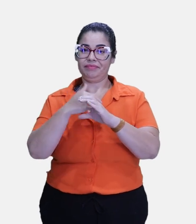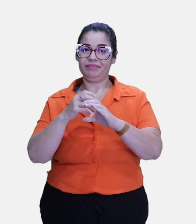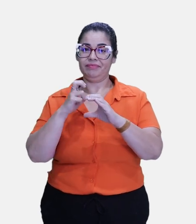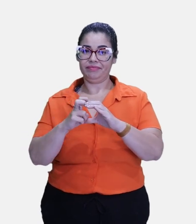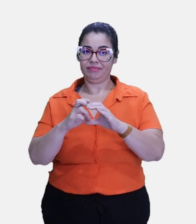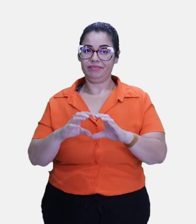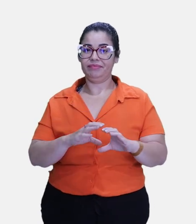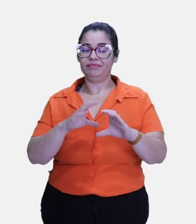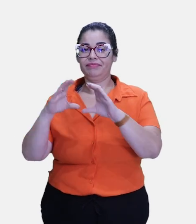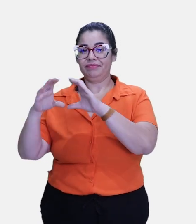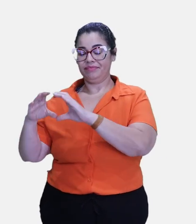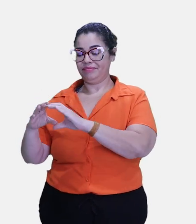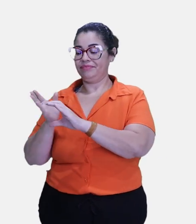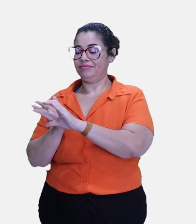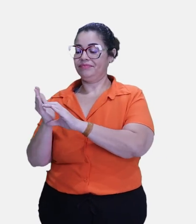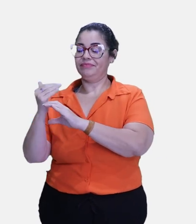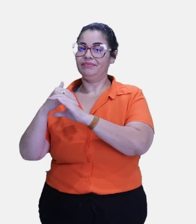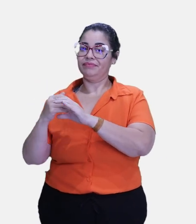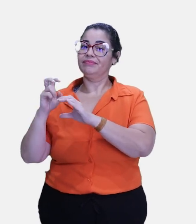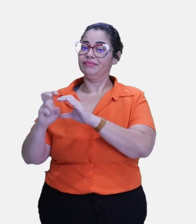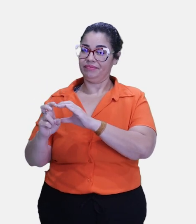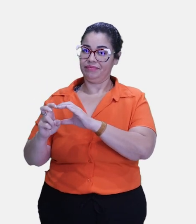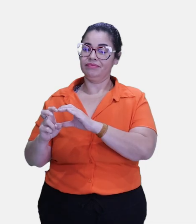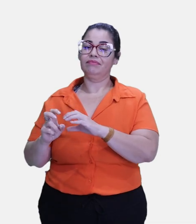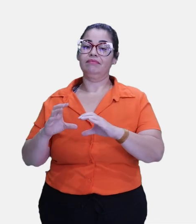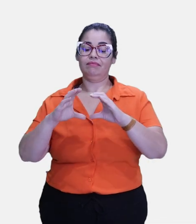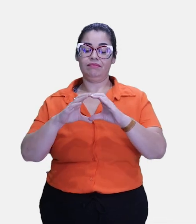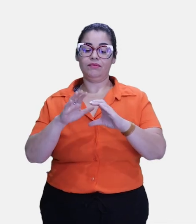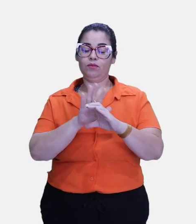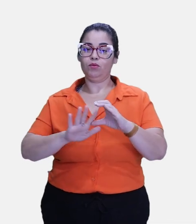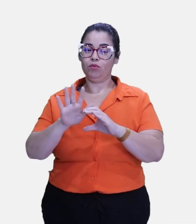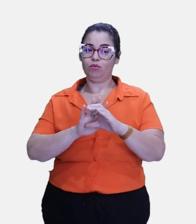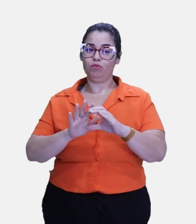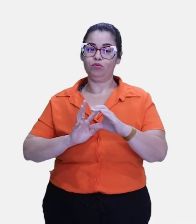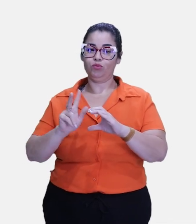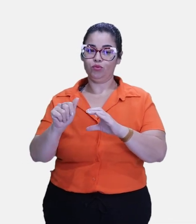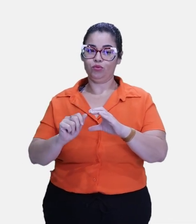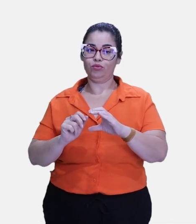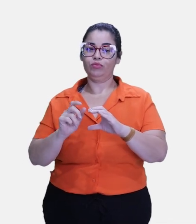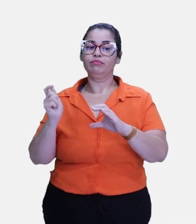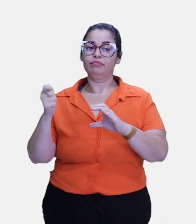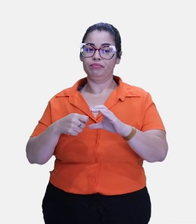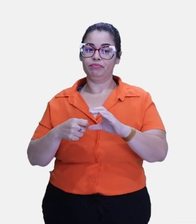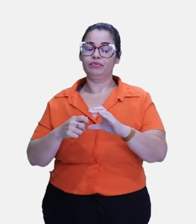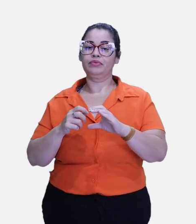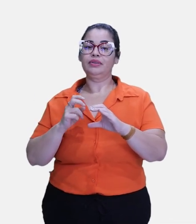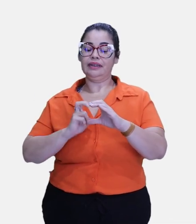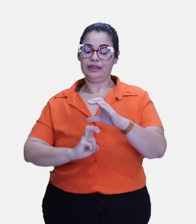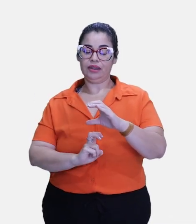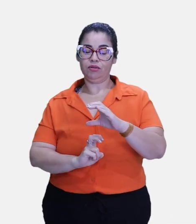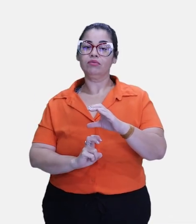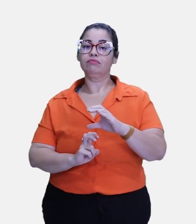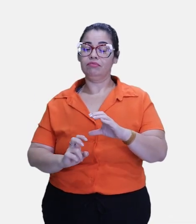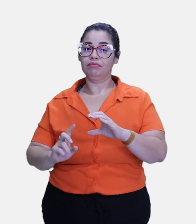partes. Cada uma delas representa 1/5. Usamos um círculo inteiro, conseguimos ali